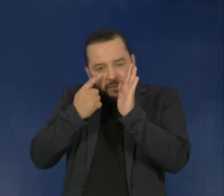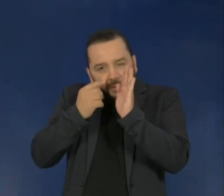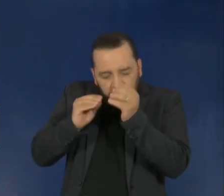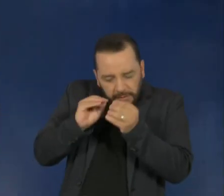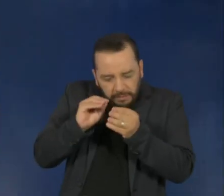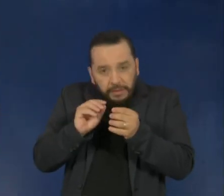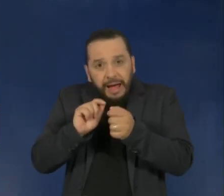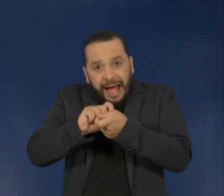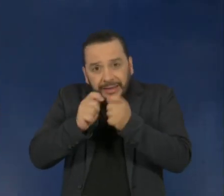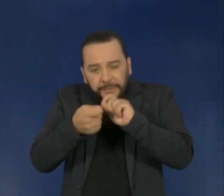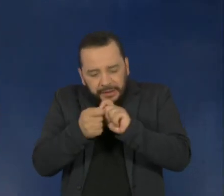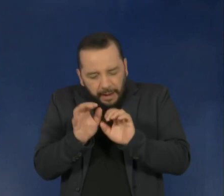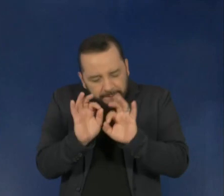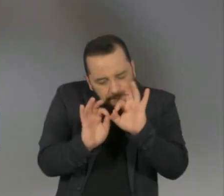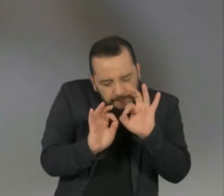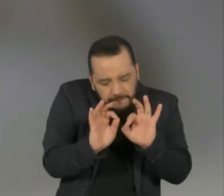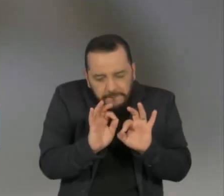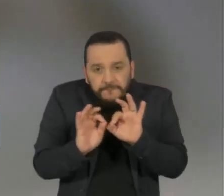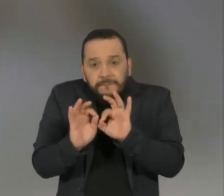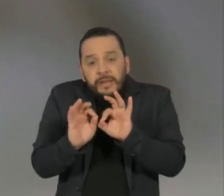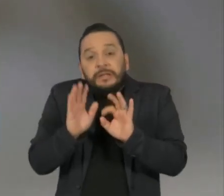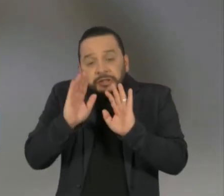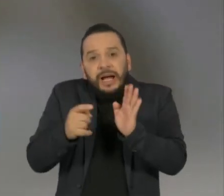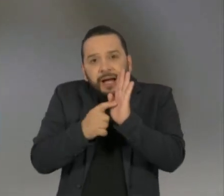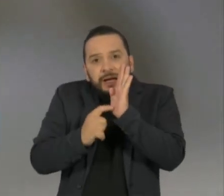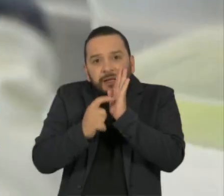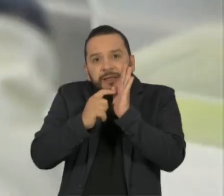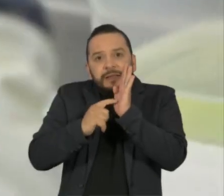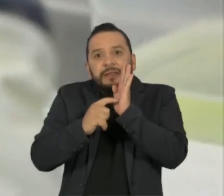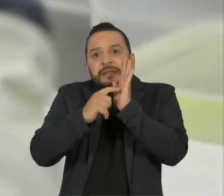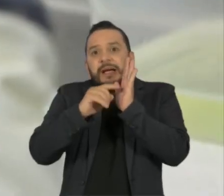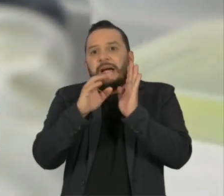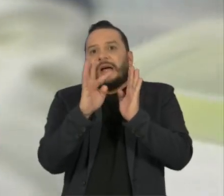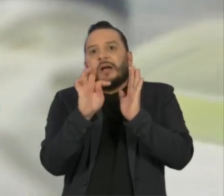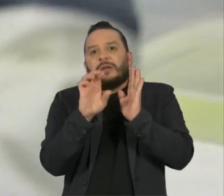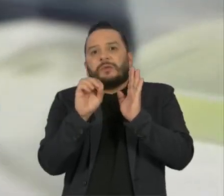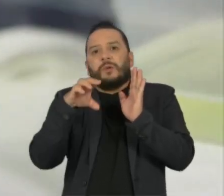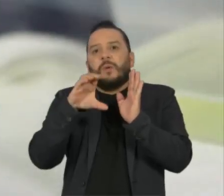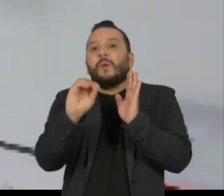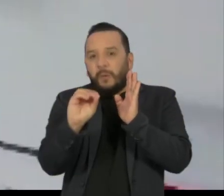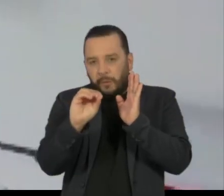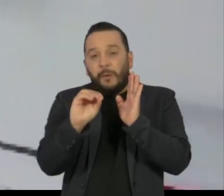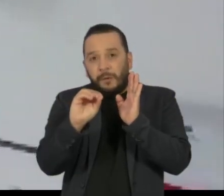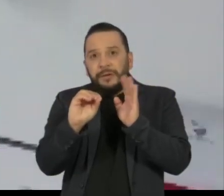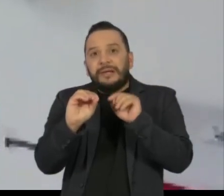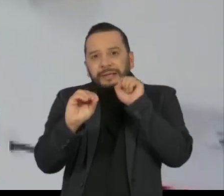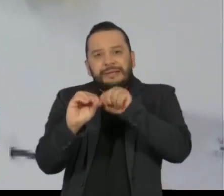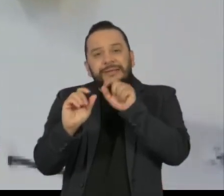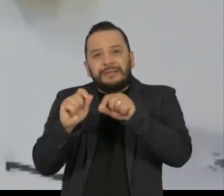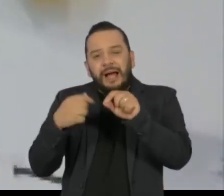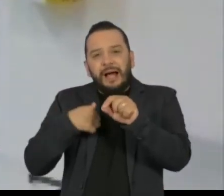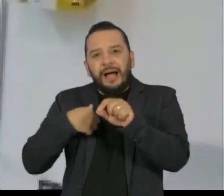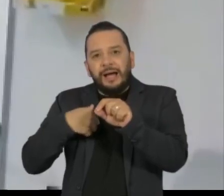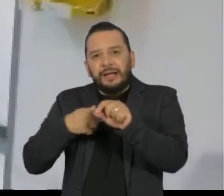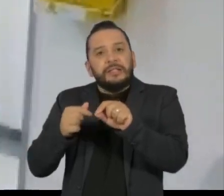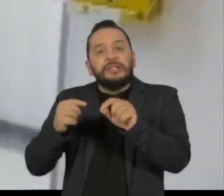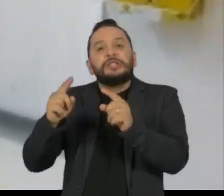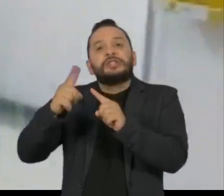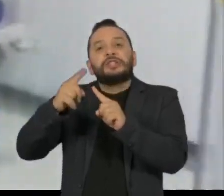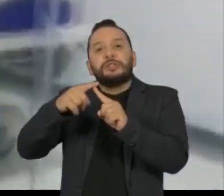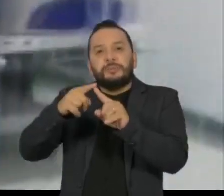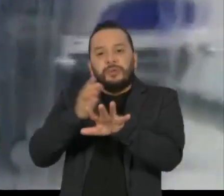para voltar ao estágio de células-tronco, capazes de se diferenciar em diversas linhagens de células,